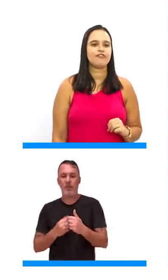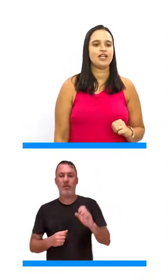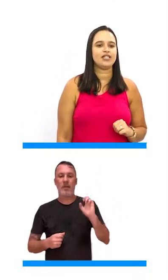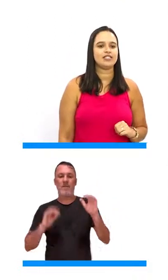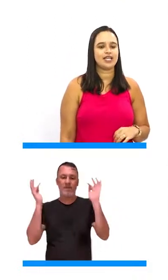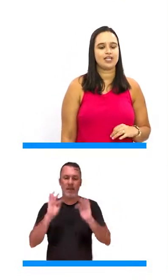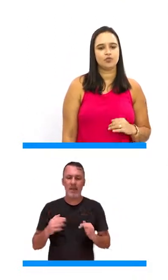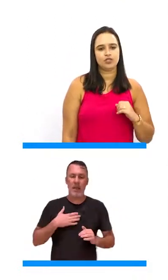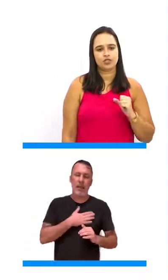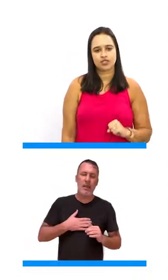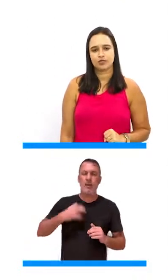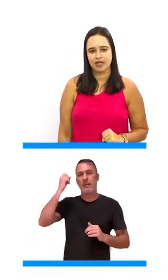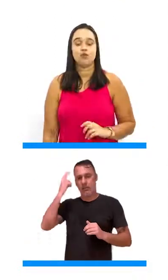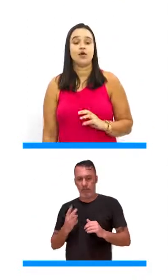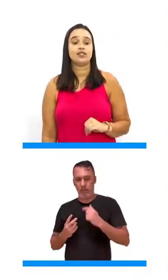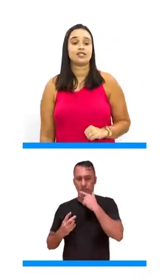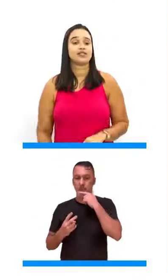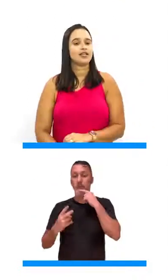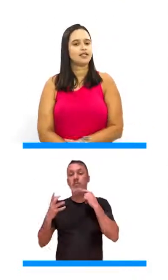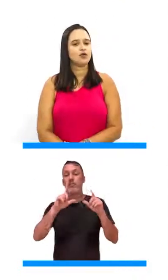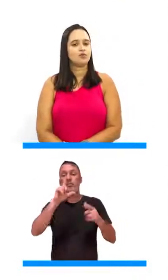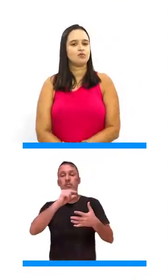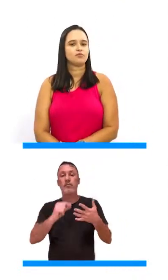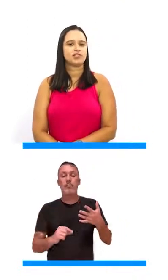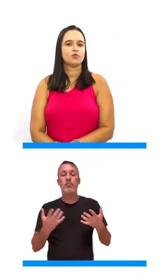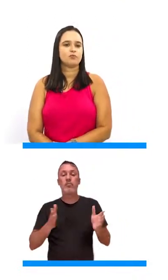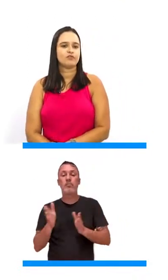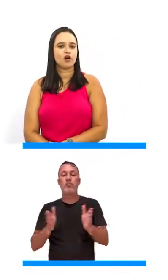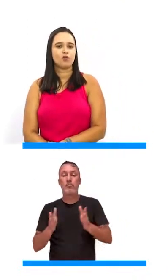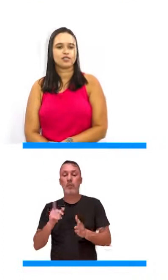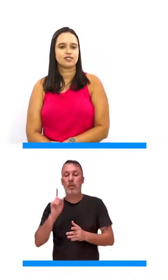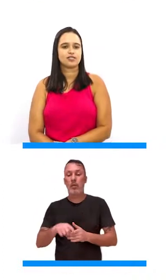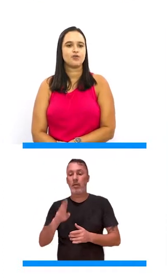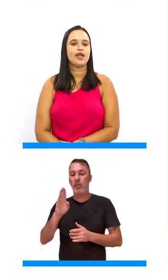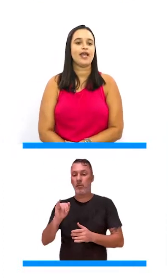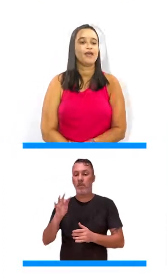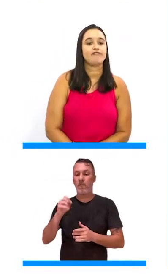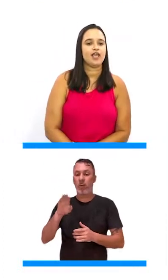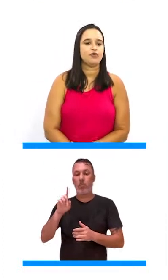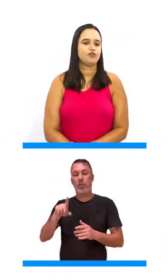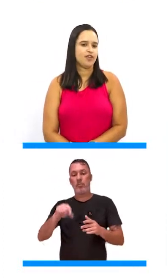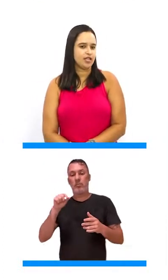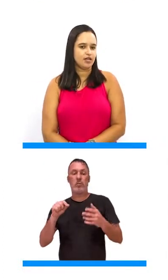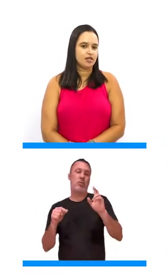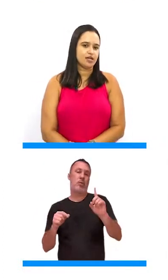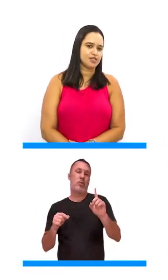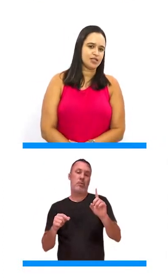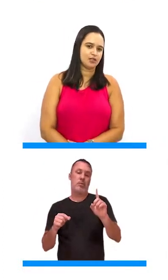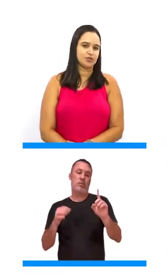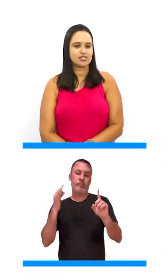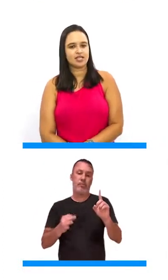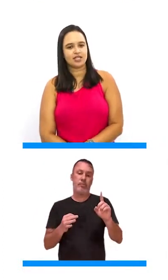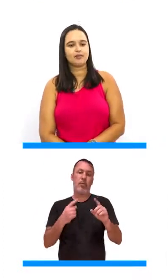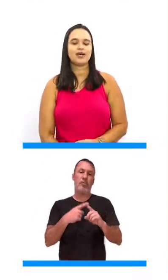E. Feliz, querido e esperto. Qual dessas aí, então? São biformes. Questão E. Feio, feia,